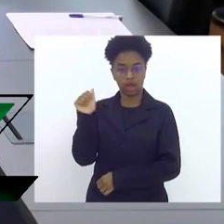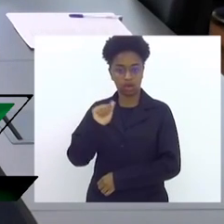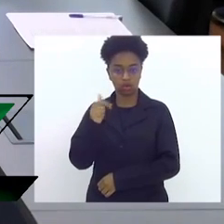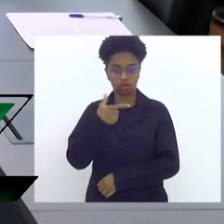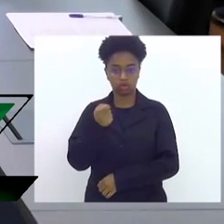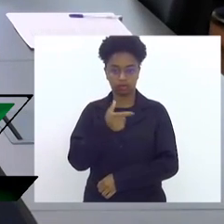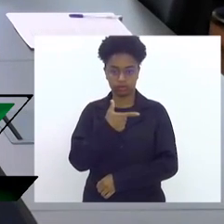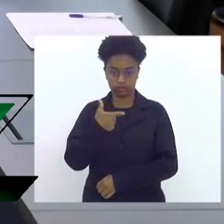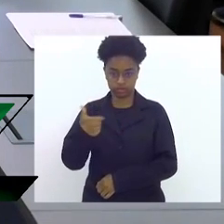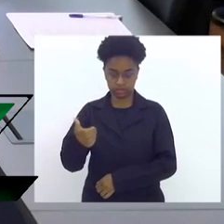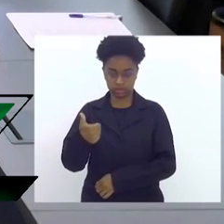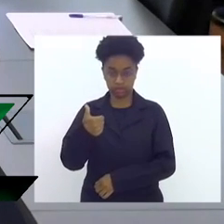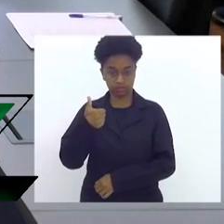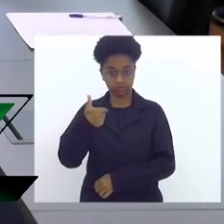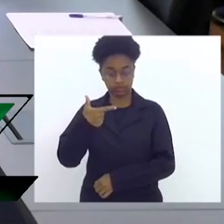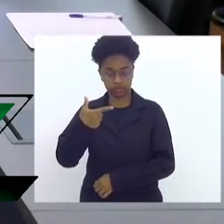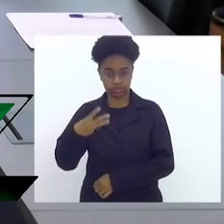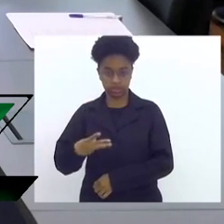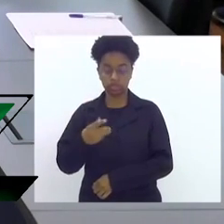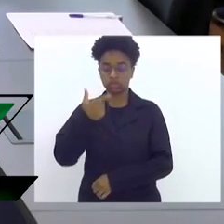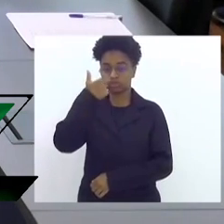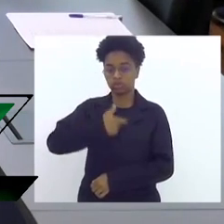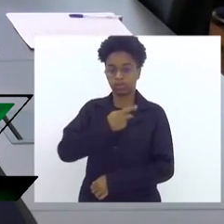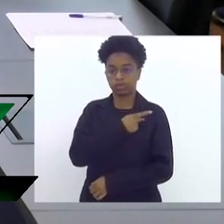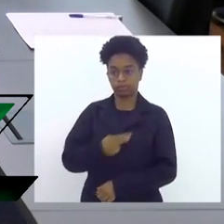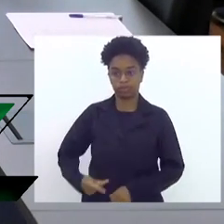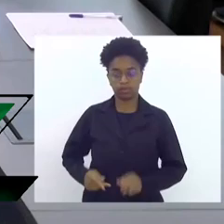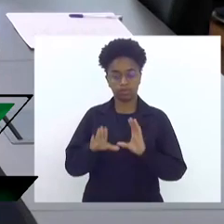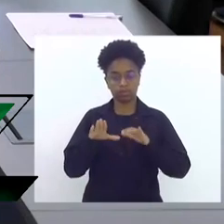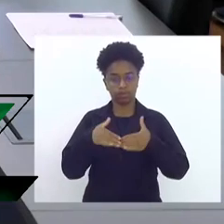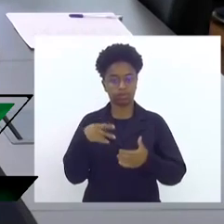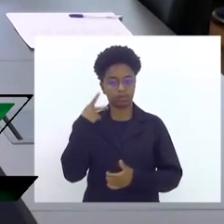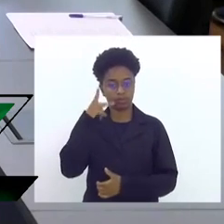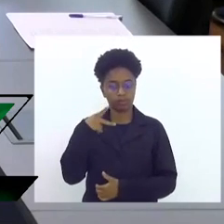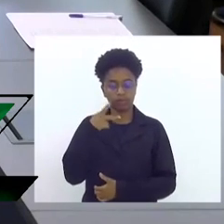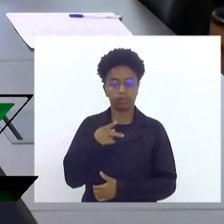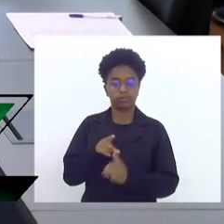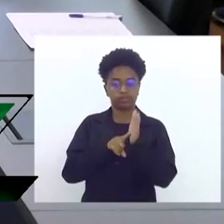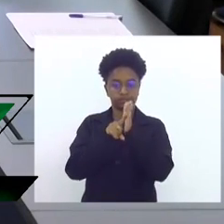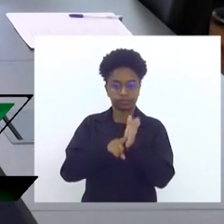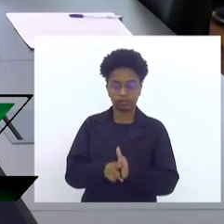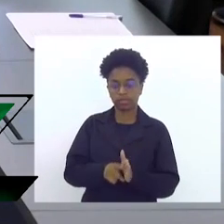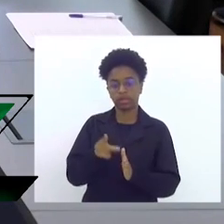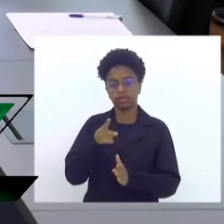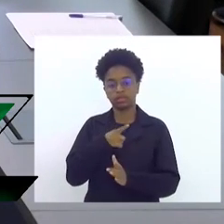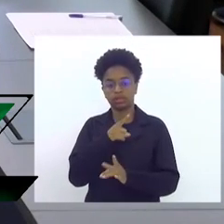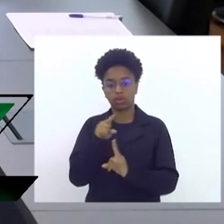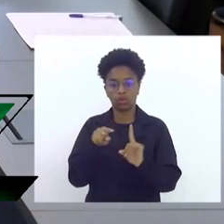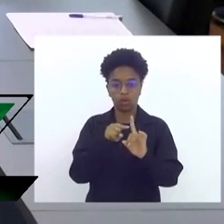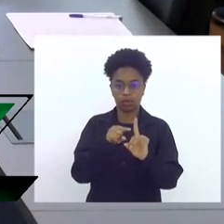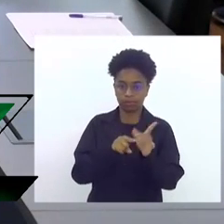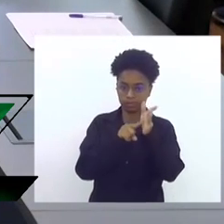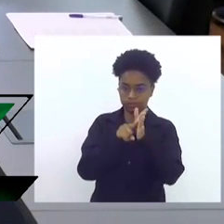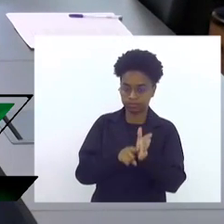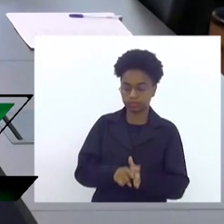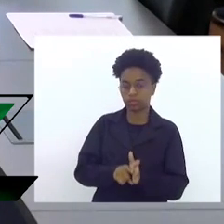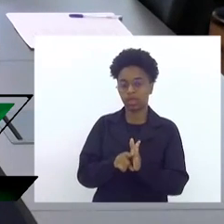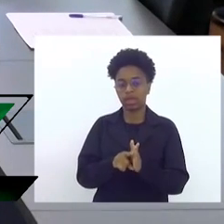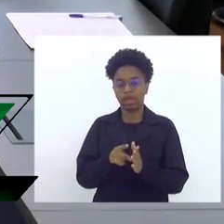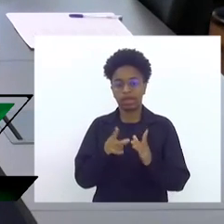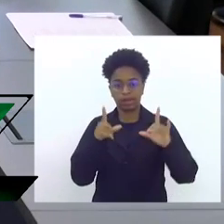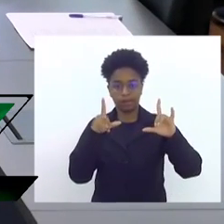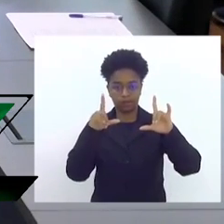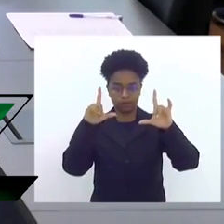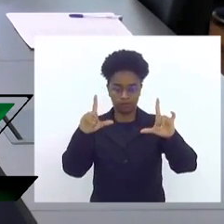2023, na condição de presidenta da Comissão Parlamentar de Inquérito destinada a investigar a prática de reconhecimento